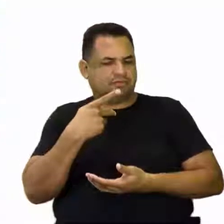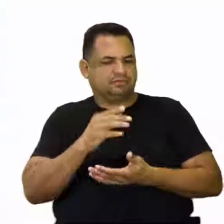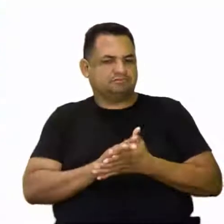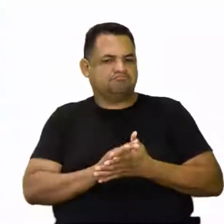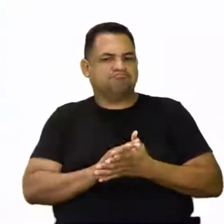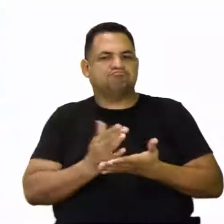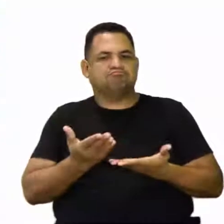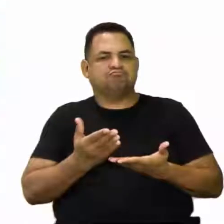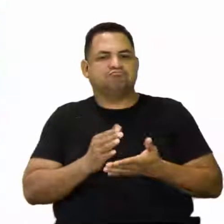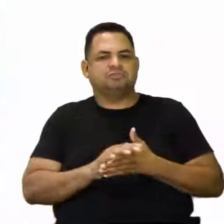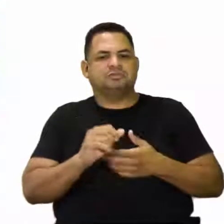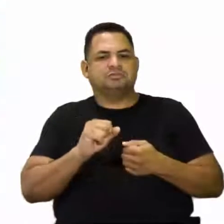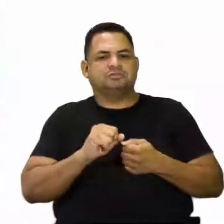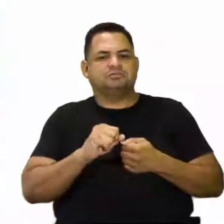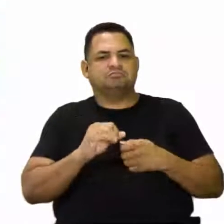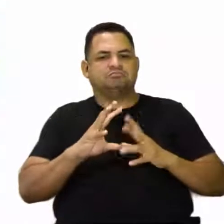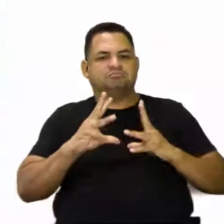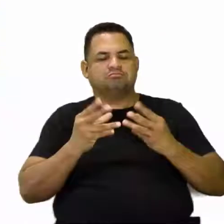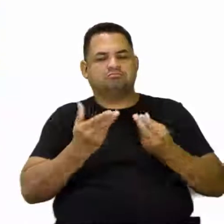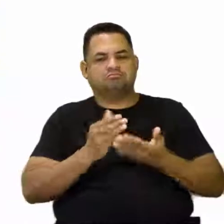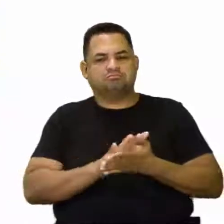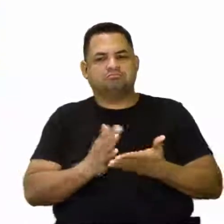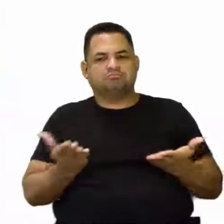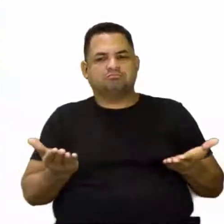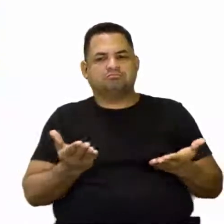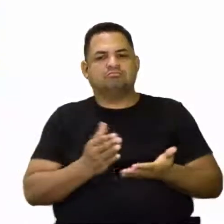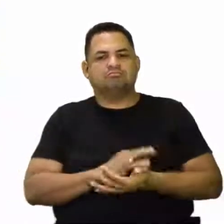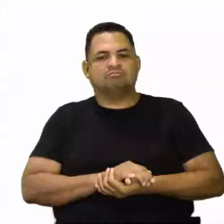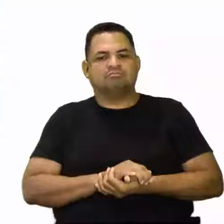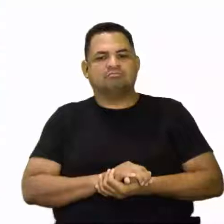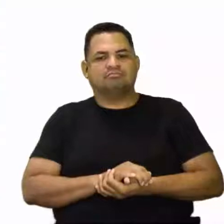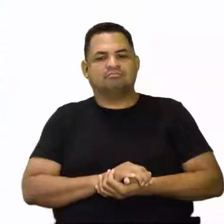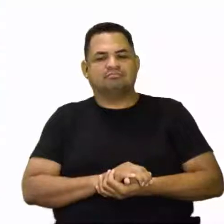tudo isso por mim? E ele, muito espertamente, diz: